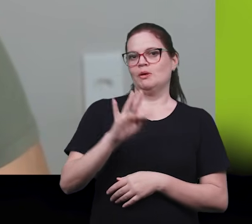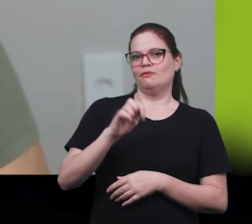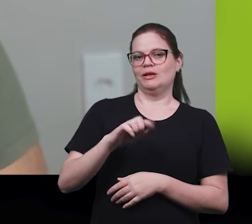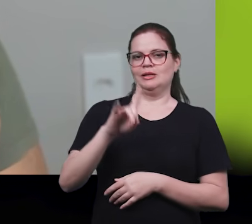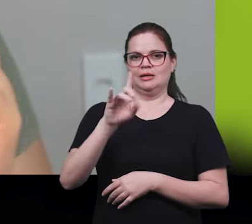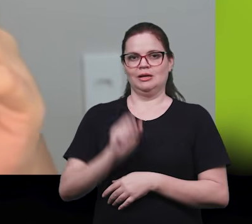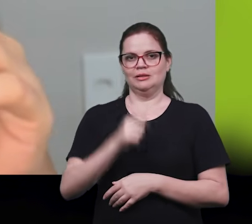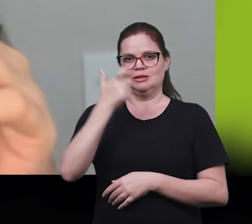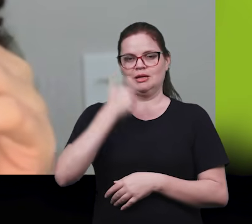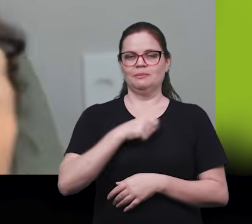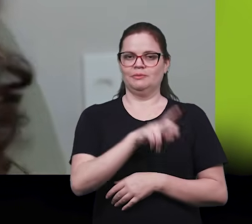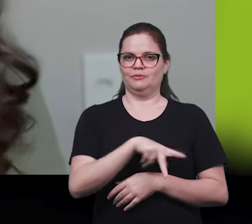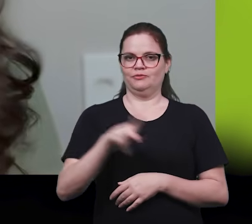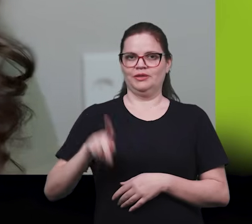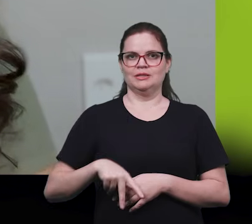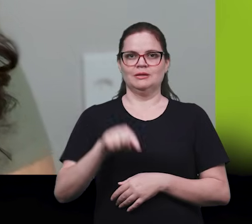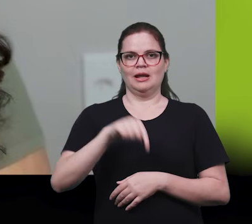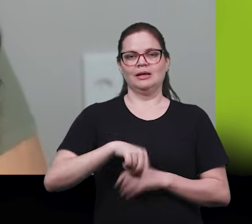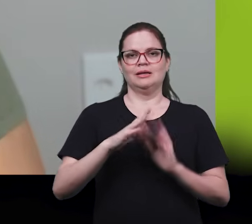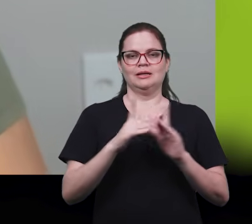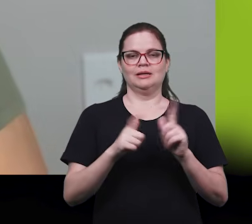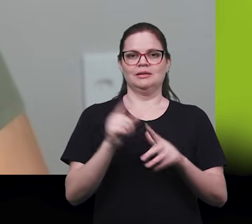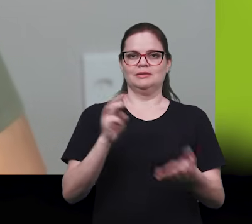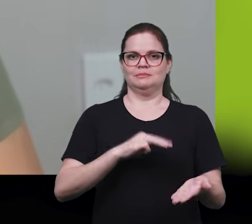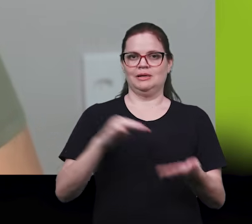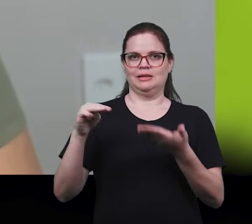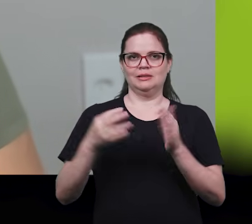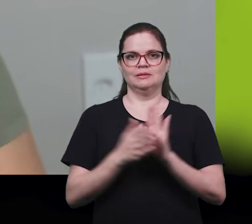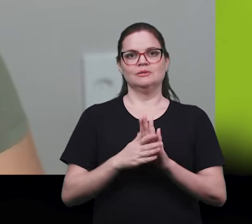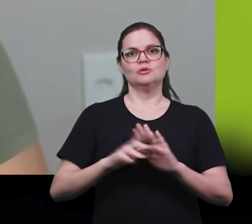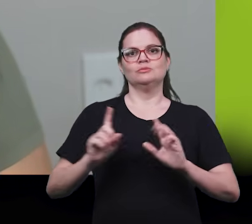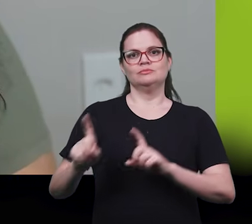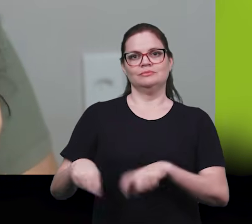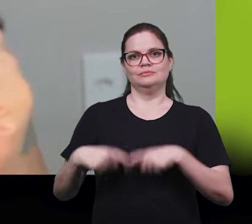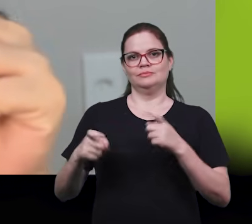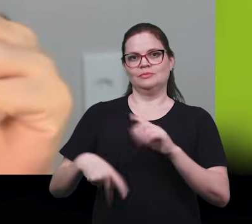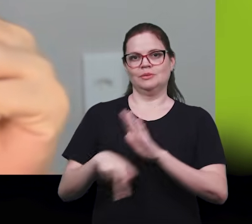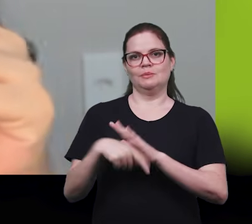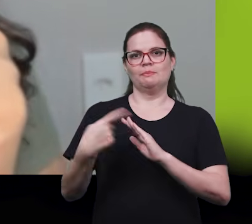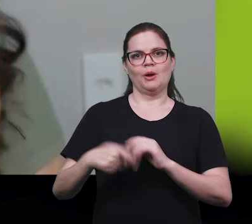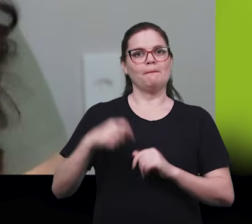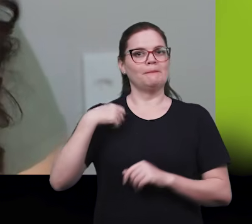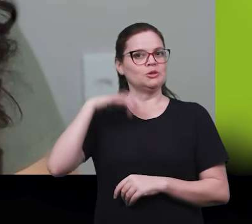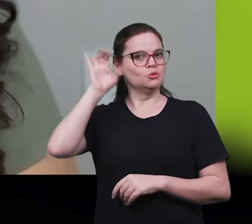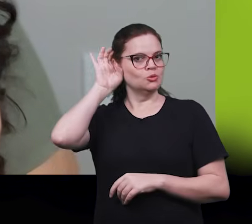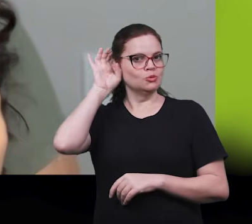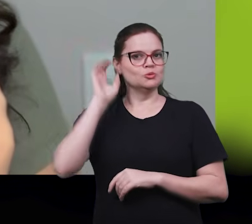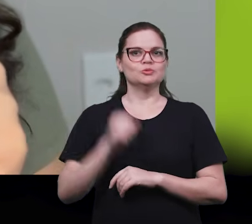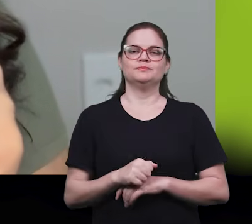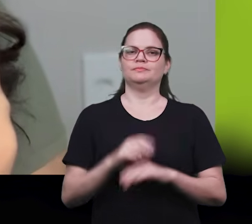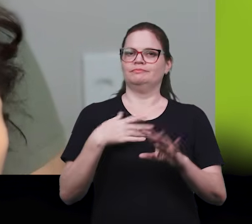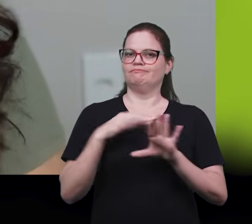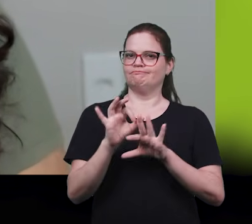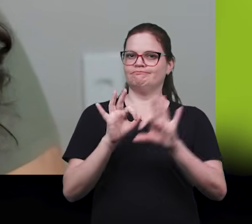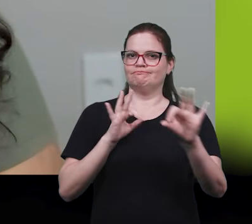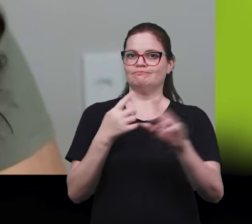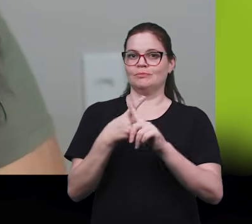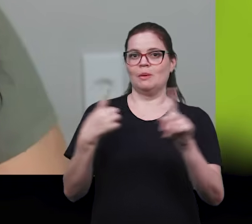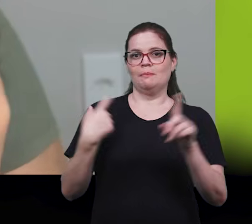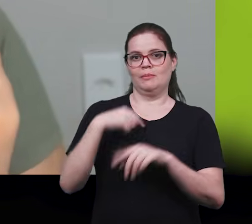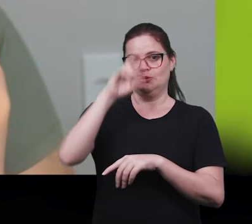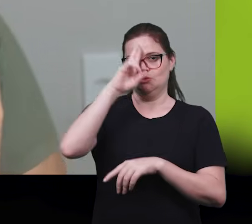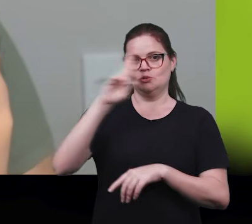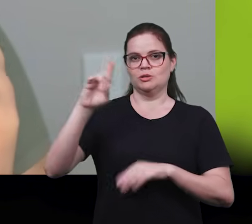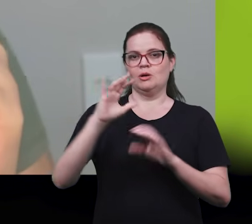atualmente estou como professora aqui na Igreja Cristã Maranata, no interior do estado de Mato Grosso. Mesmo longe, a obra do Senhor ela é uma